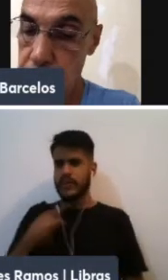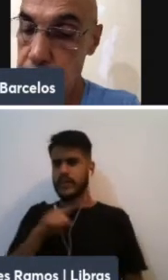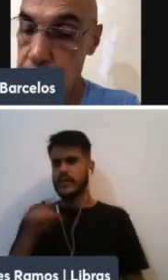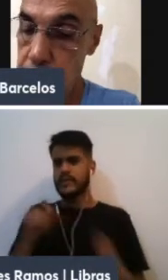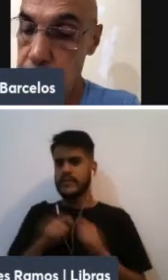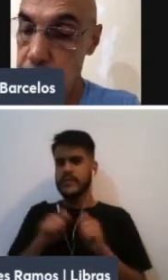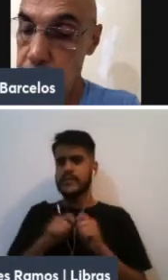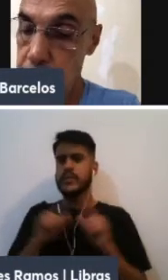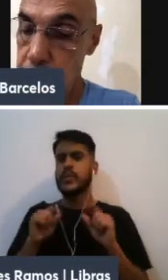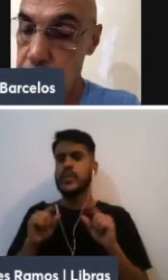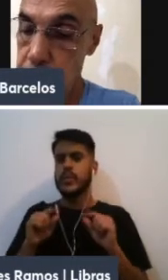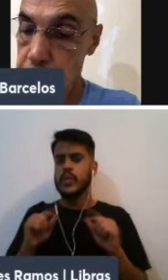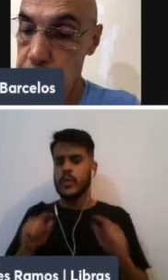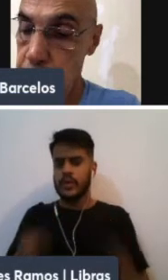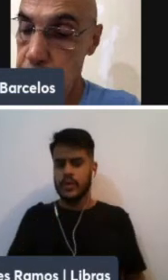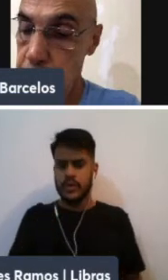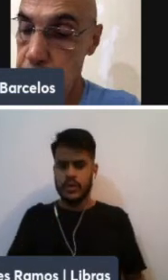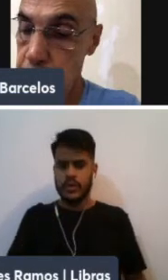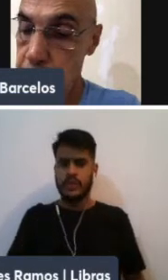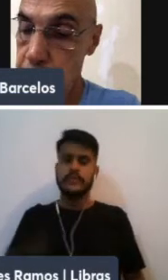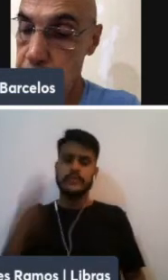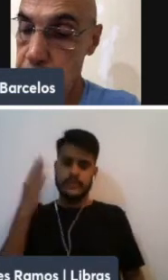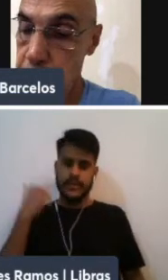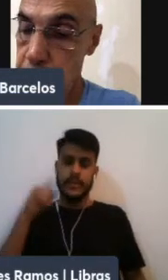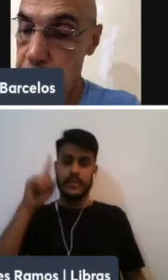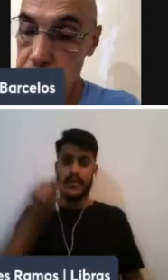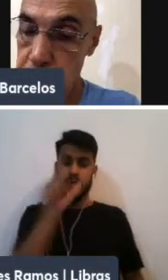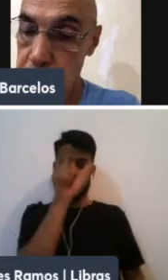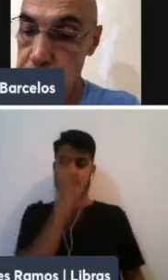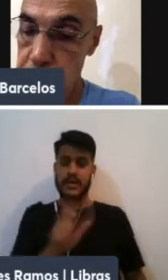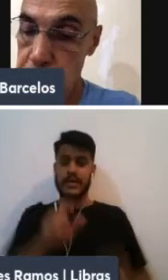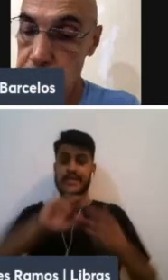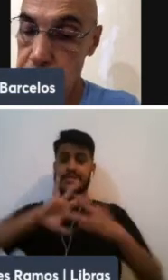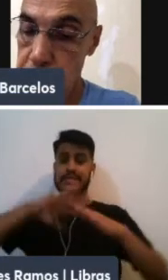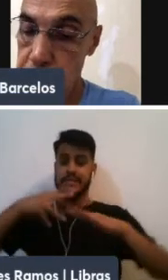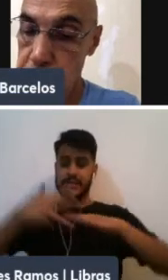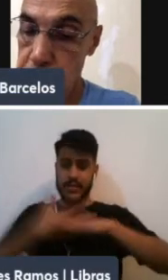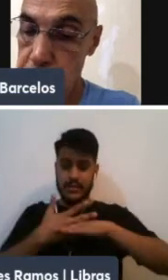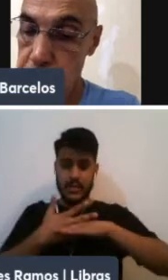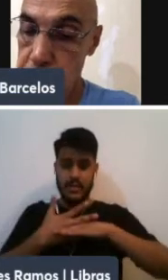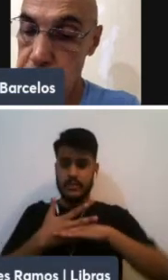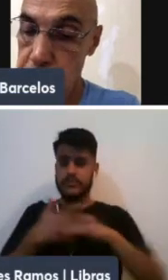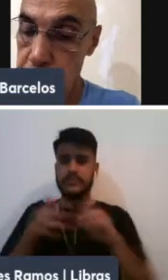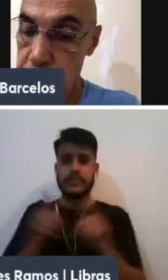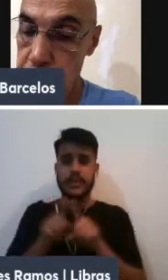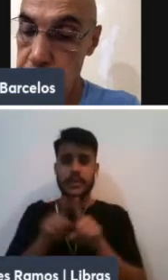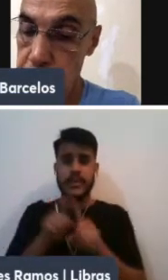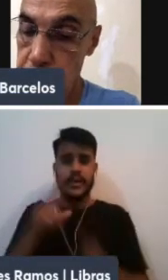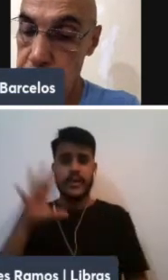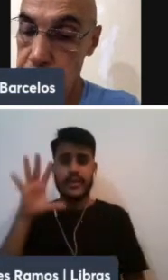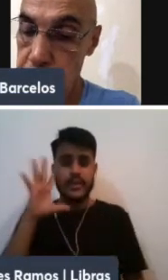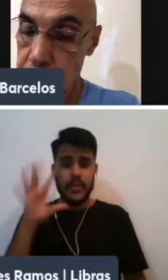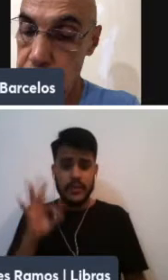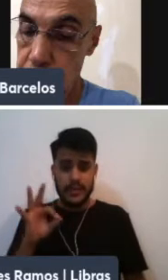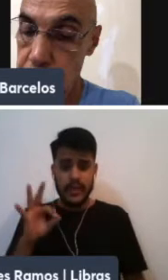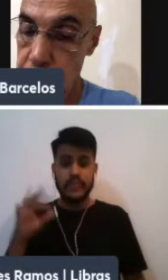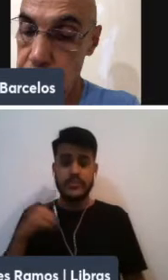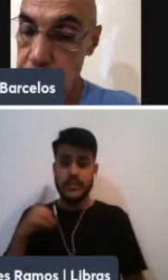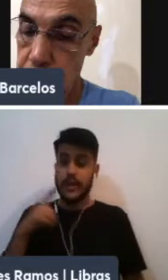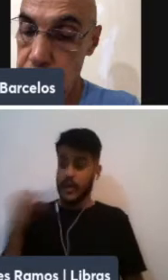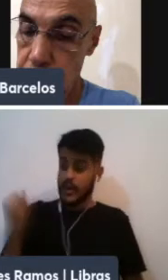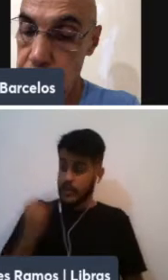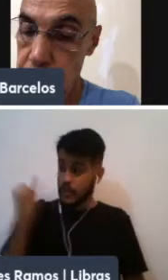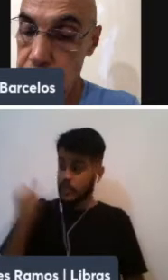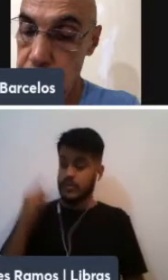base no voto do cidadão que não entende a importância de uma cultura